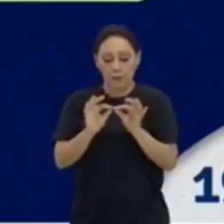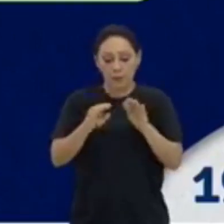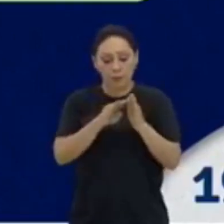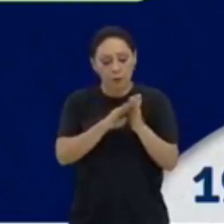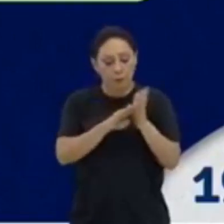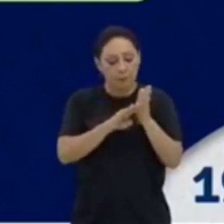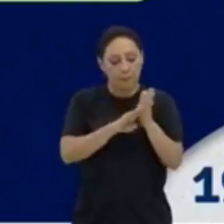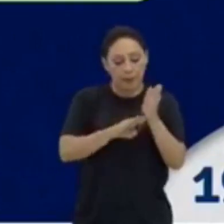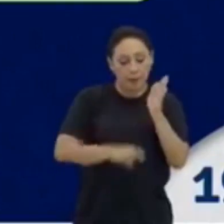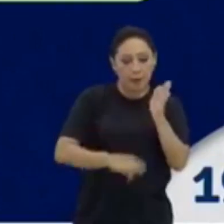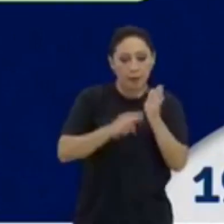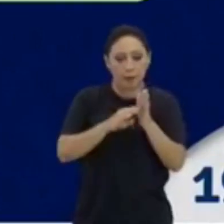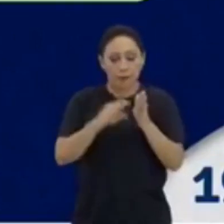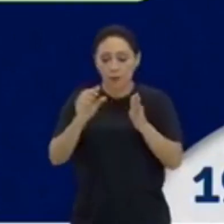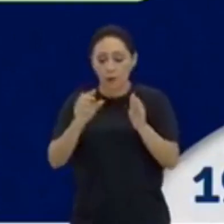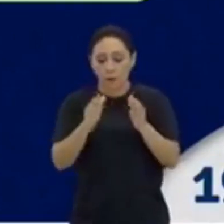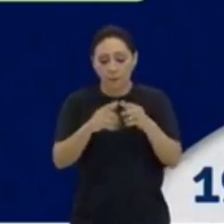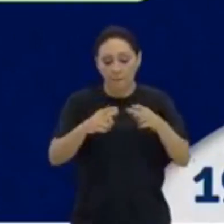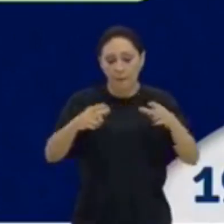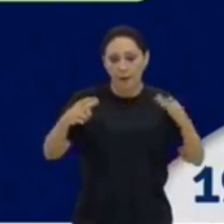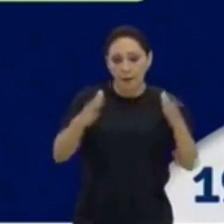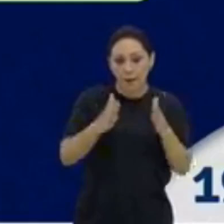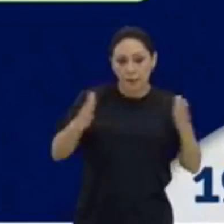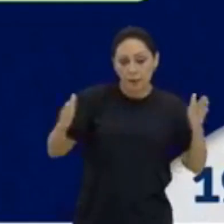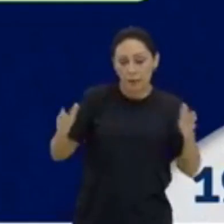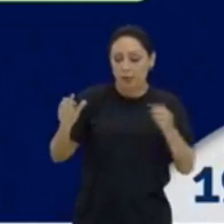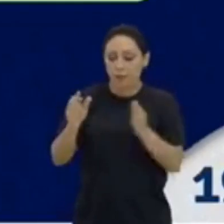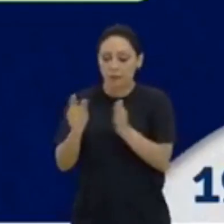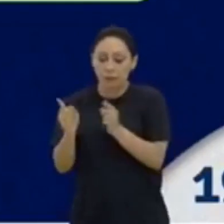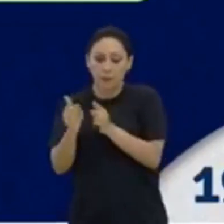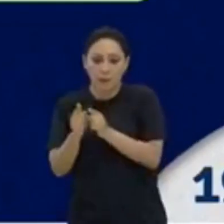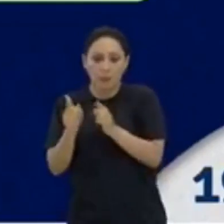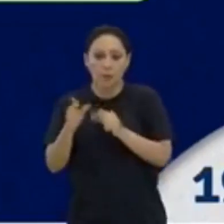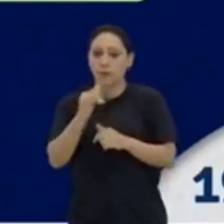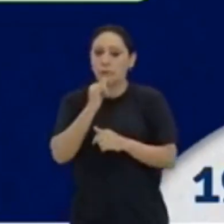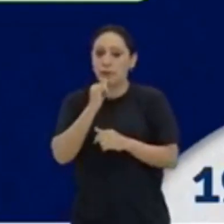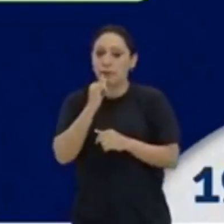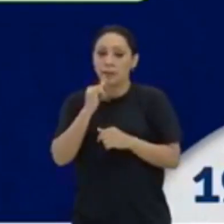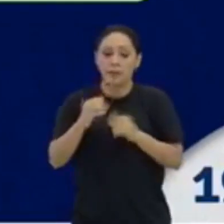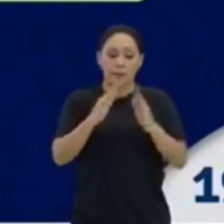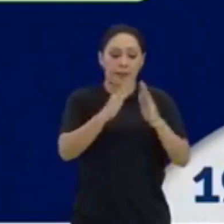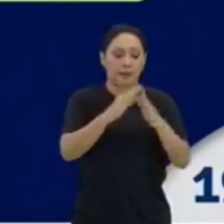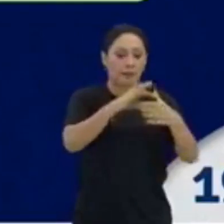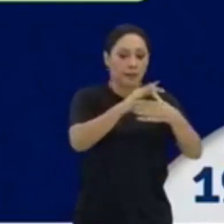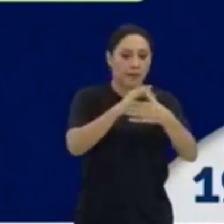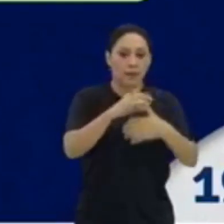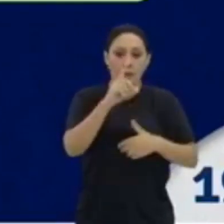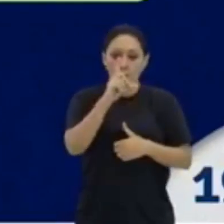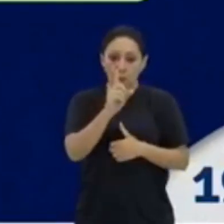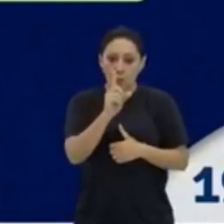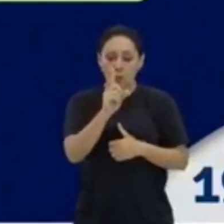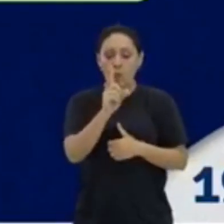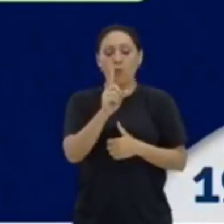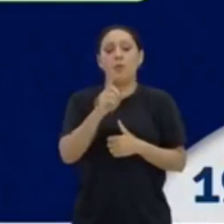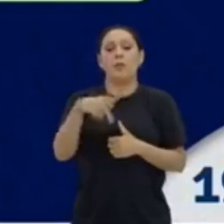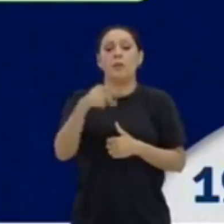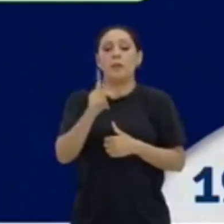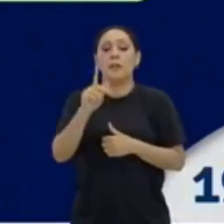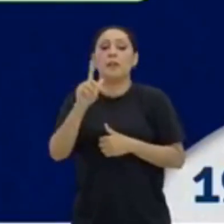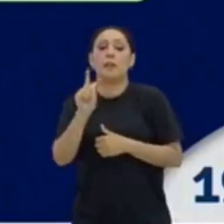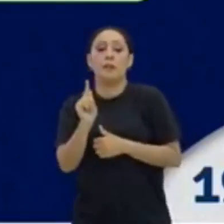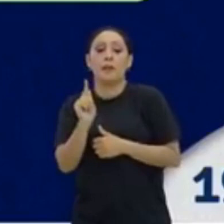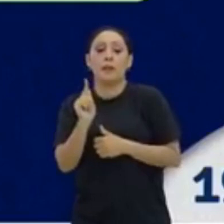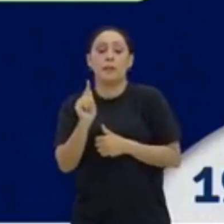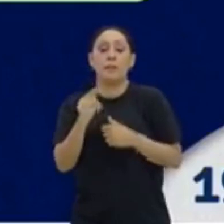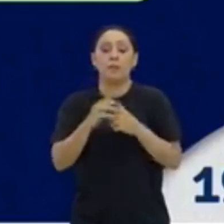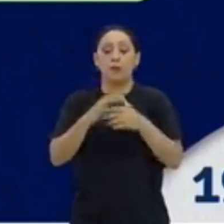Os submúltiplos, decigrama, centigrama, miligrama. Você vai a um açougue, 1 quilograma de carne, 2 quilogramas de carne, por aí